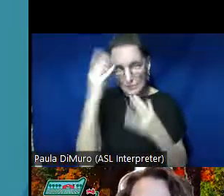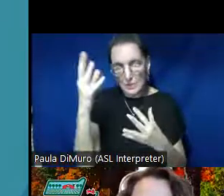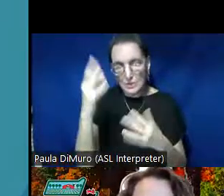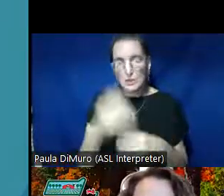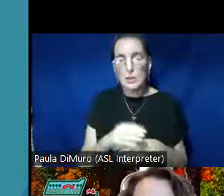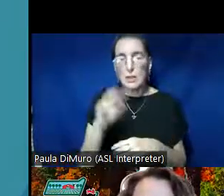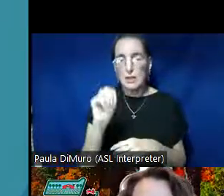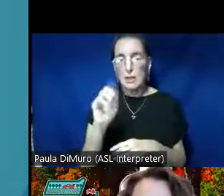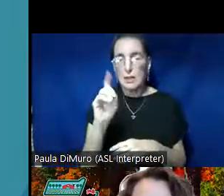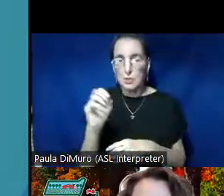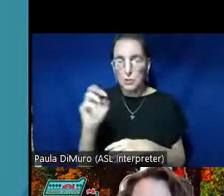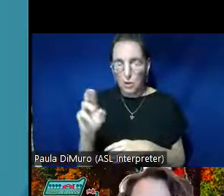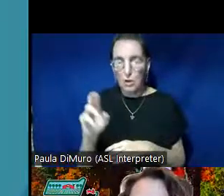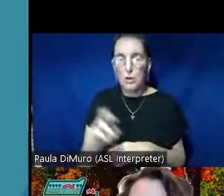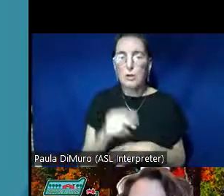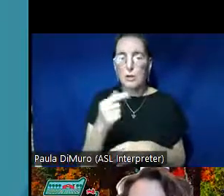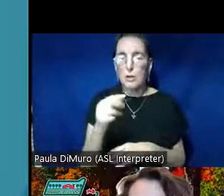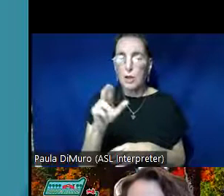Para disseminar informação,